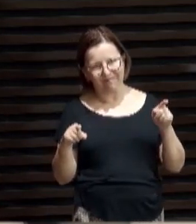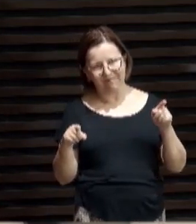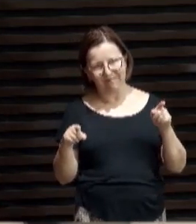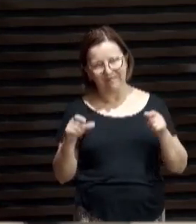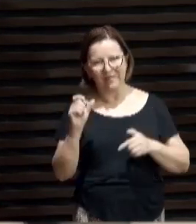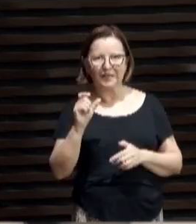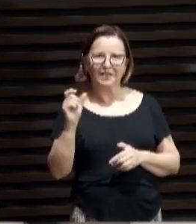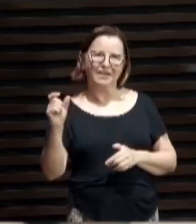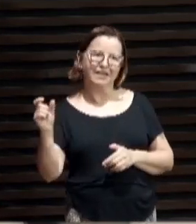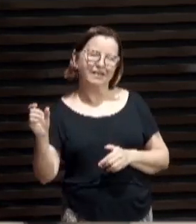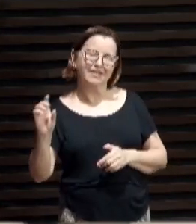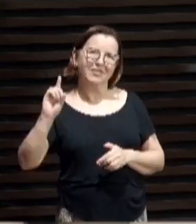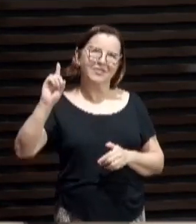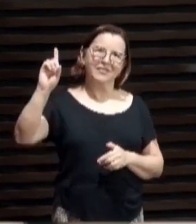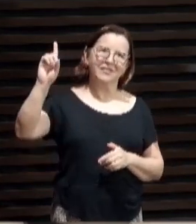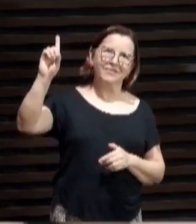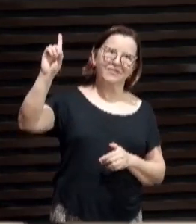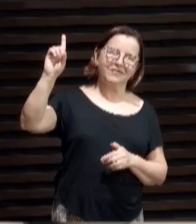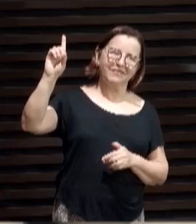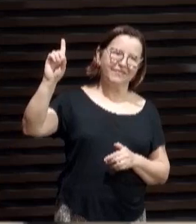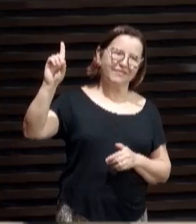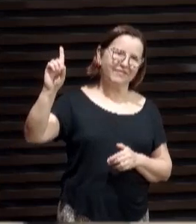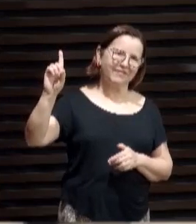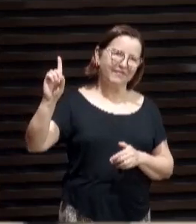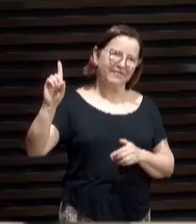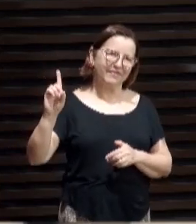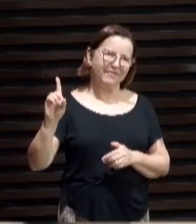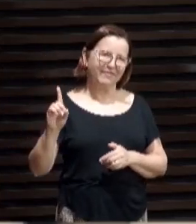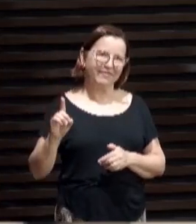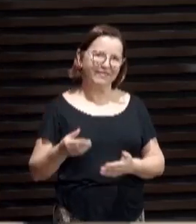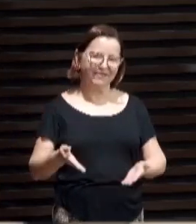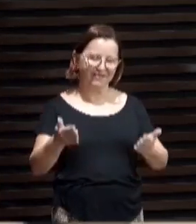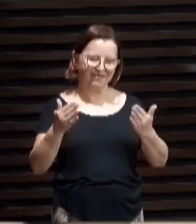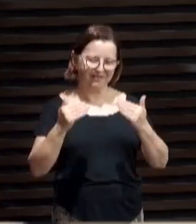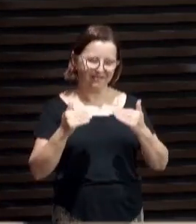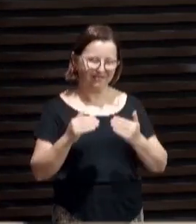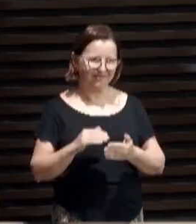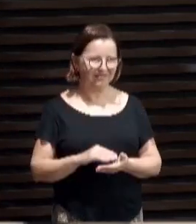palavra de Deus que tudo dá.